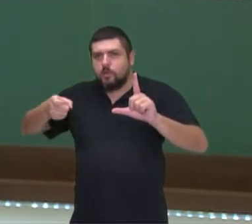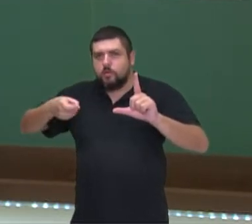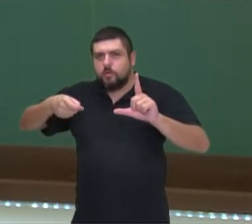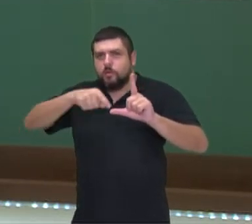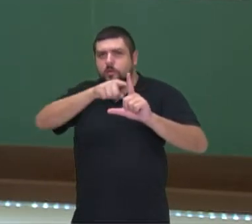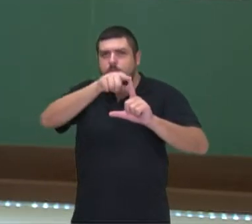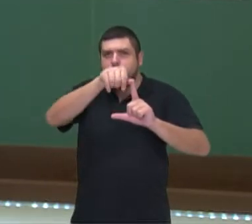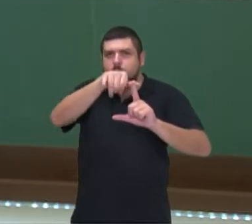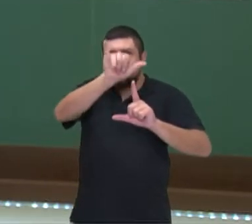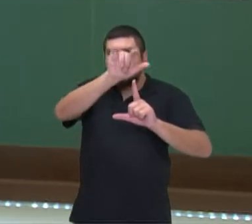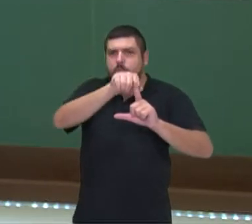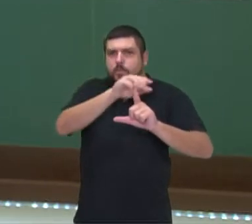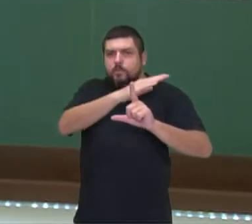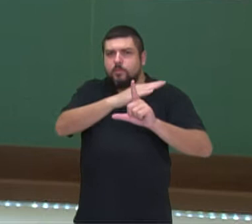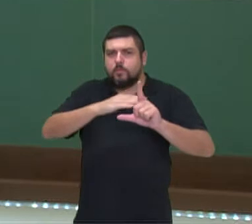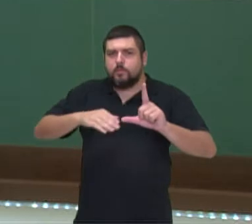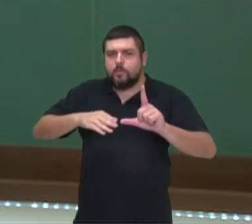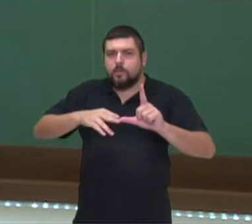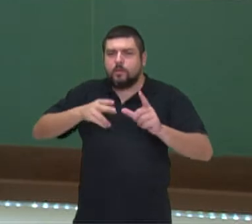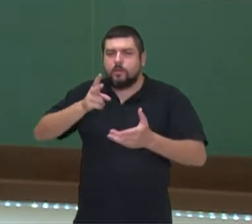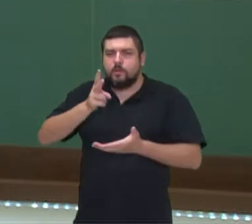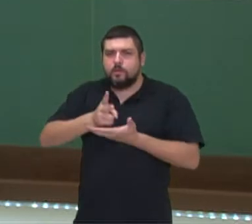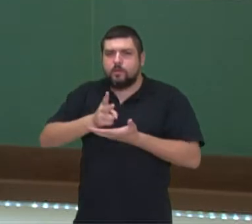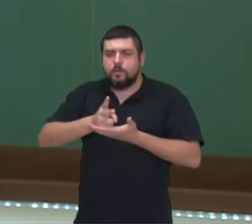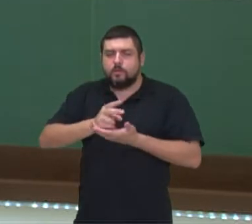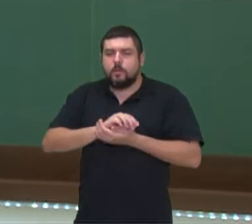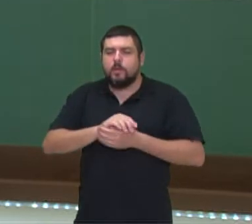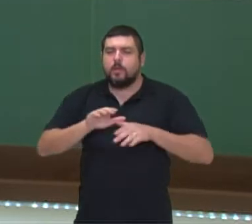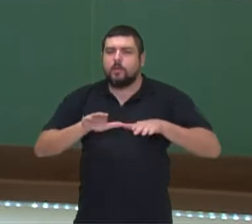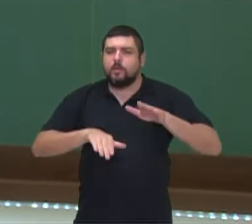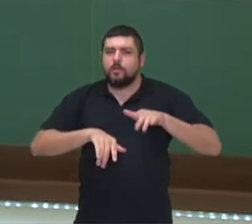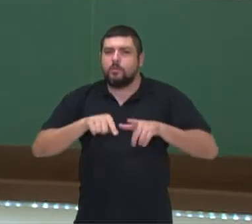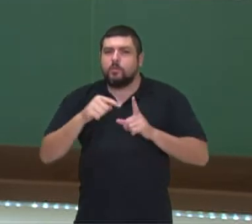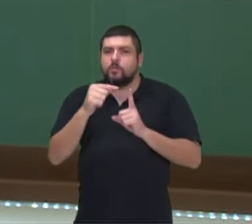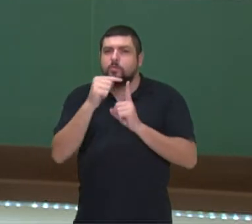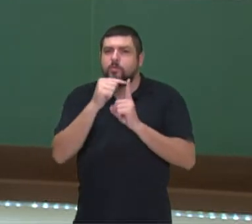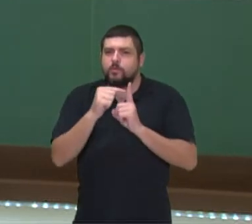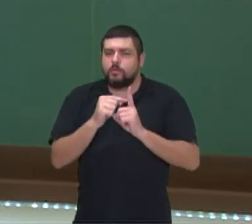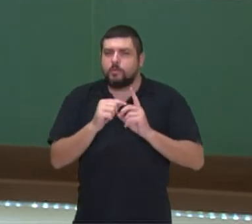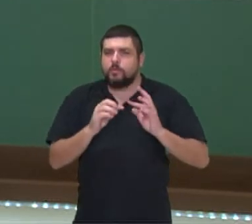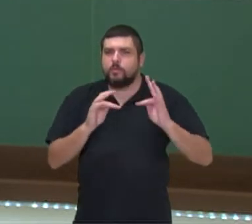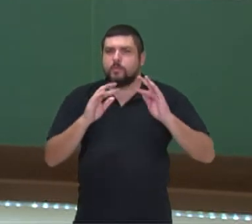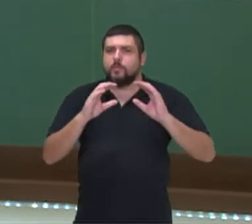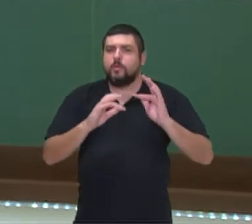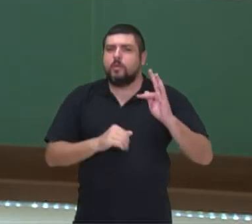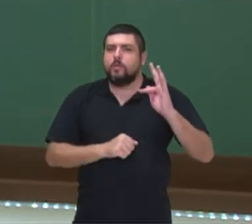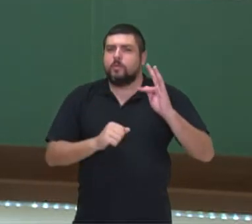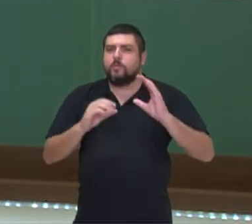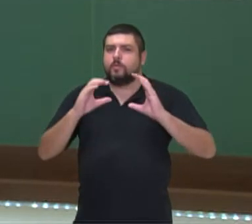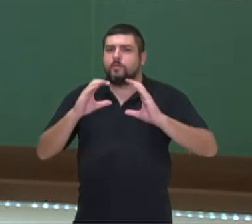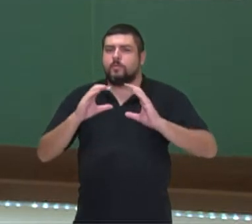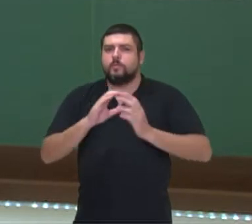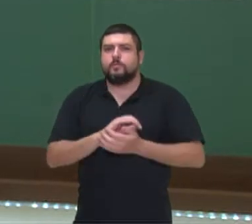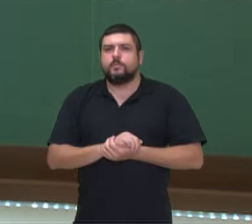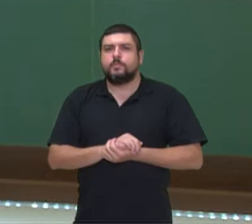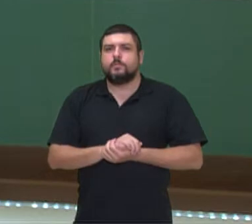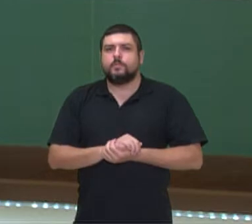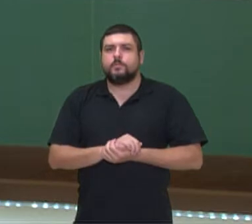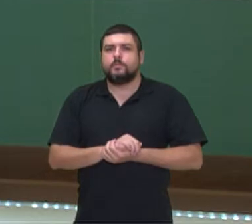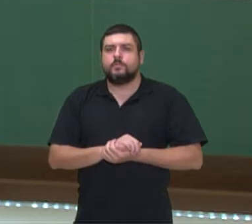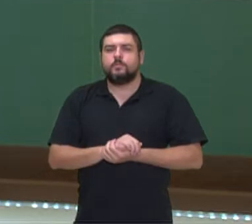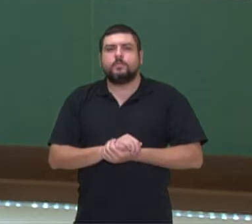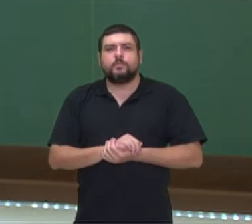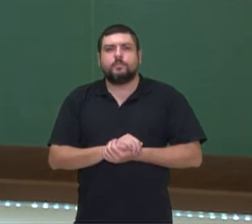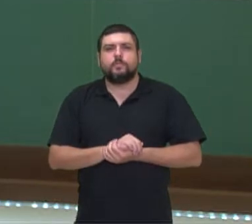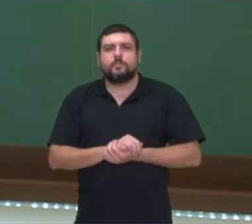Y, e isso aí irá, né, depender do tipo da função, tá bom? Beleza? Então, bora lá. Olha